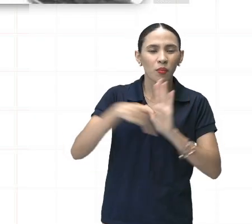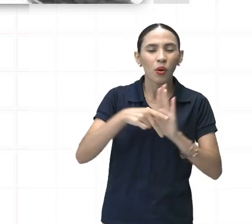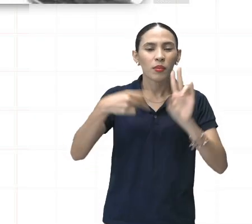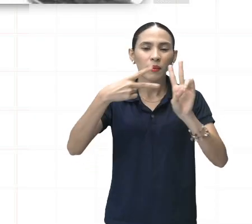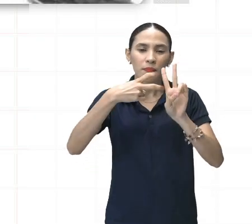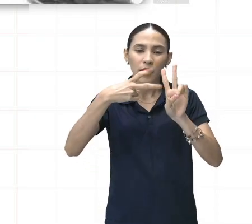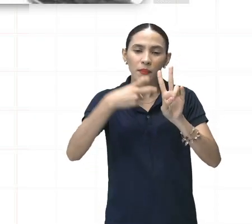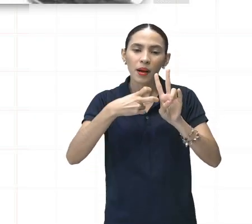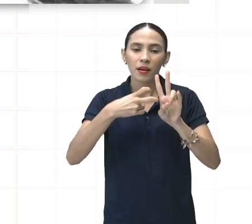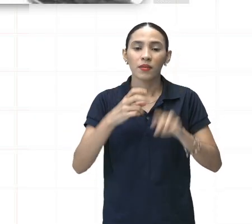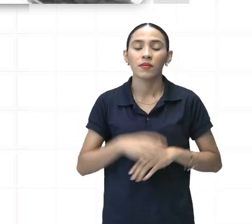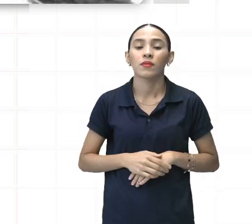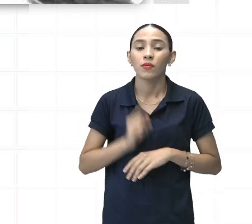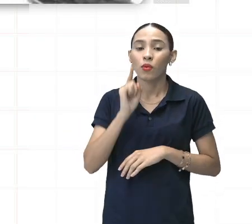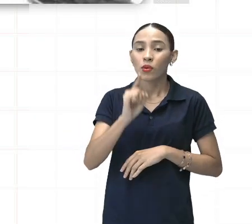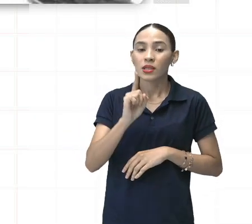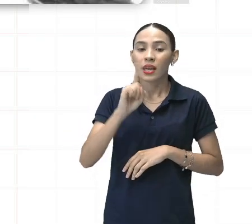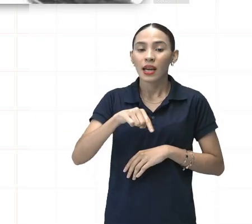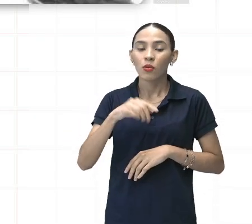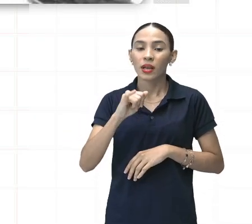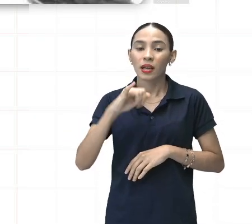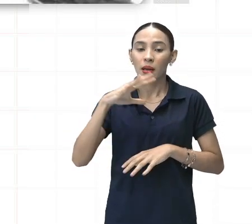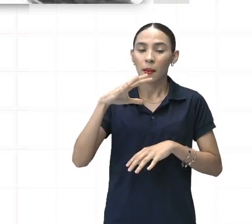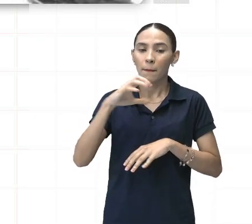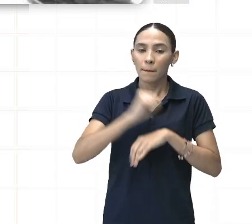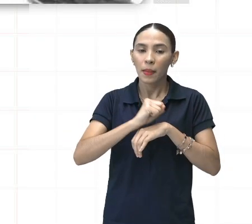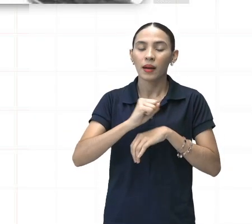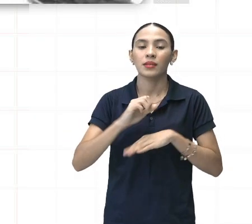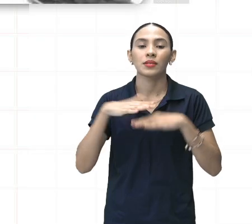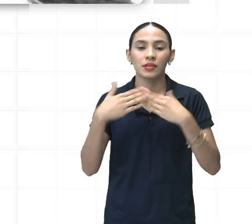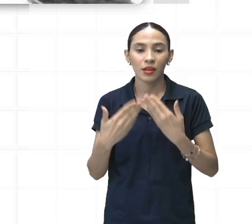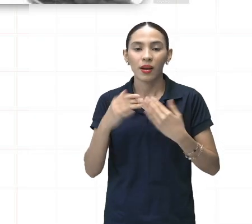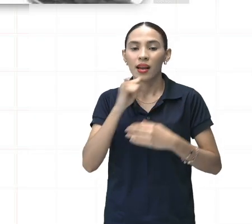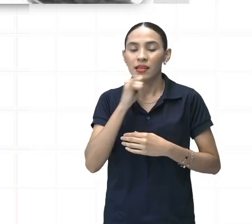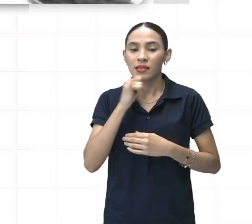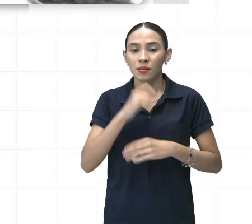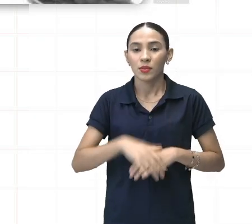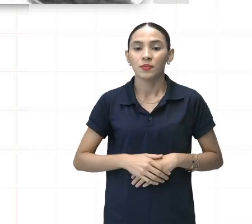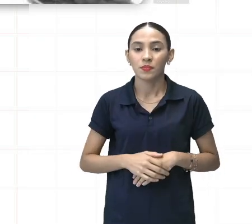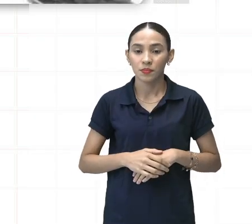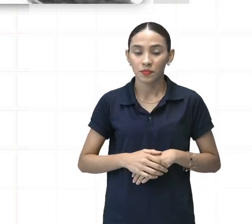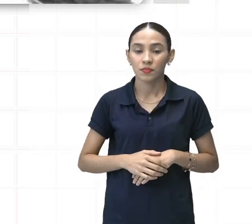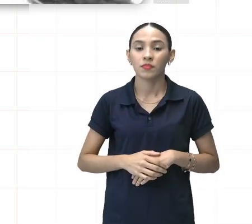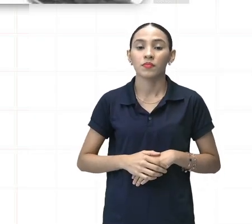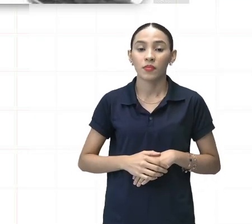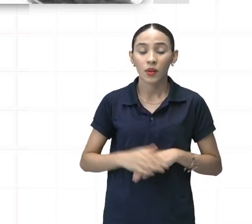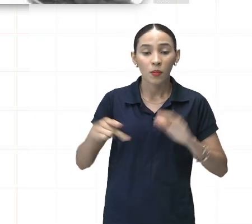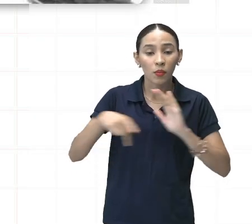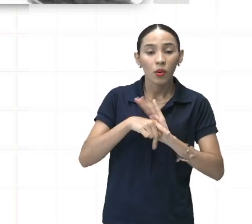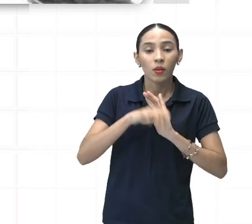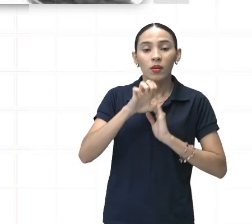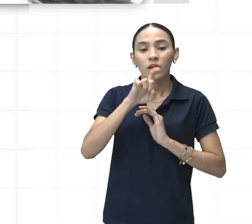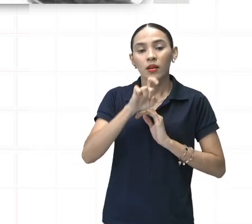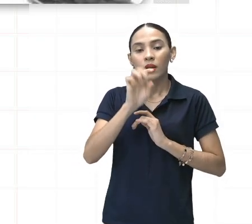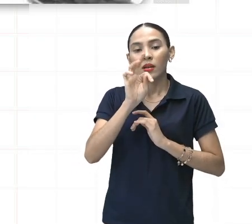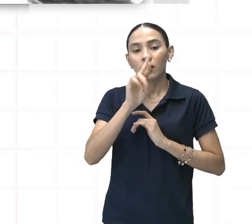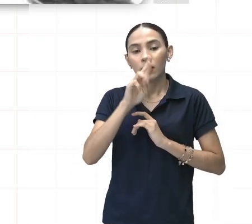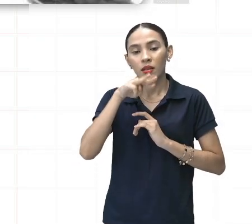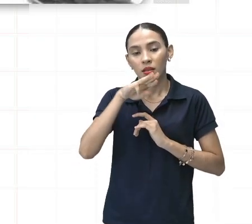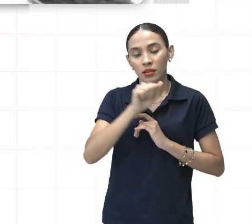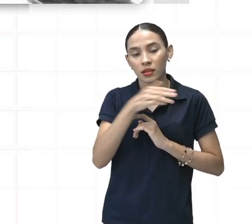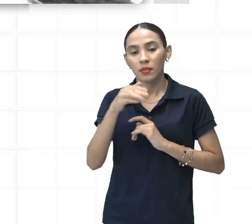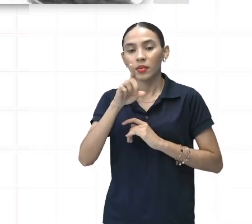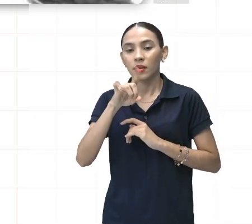quer dizer você é meu parente. Então é um movimento de extrema-direita ligado ali